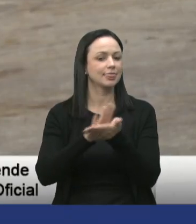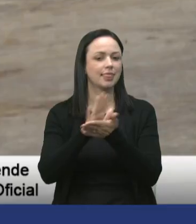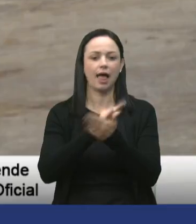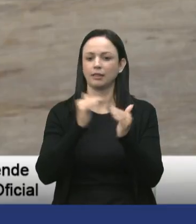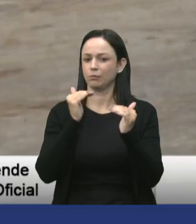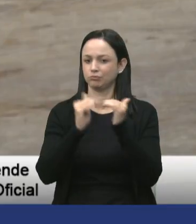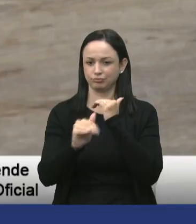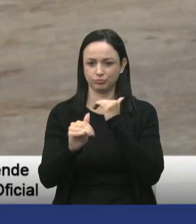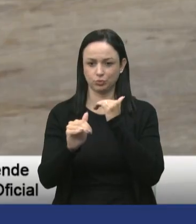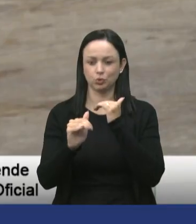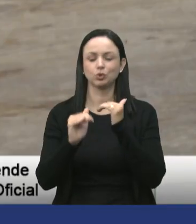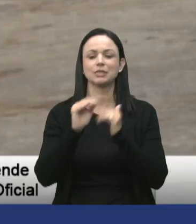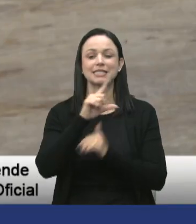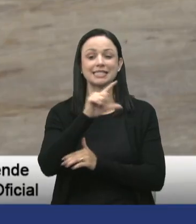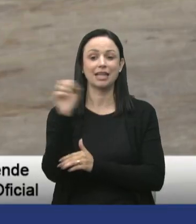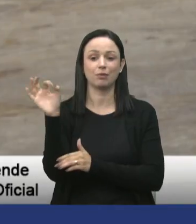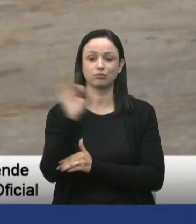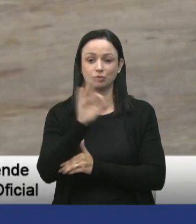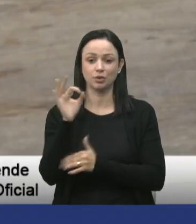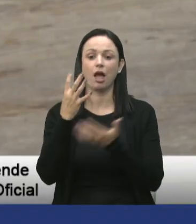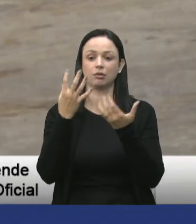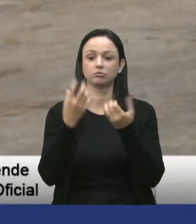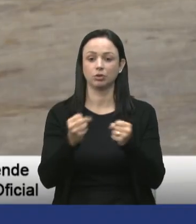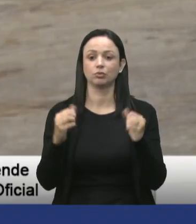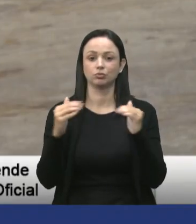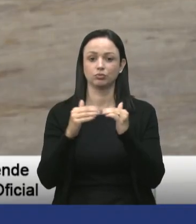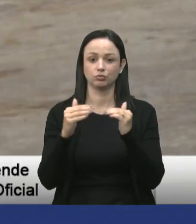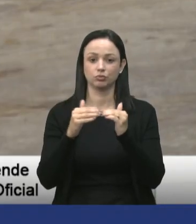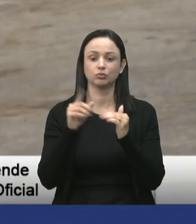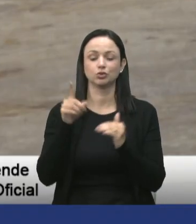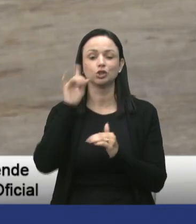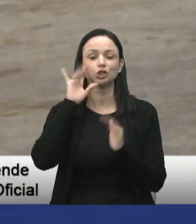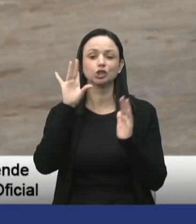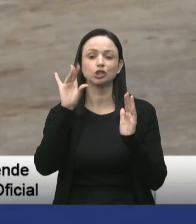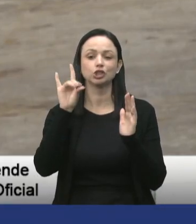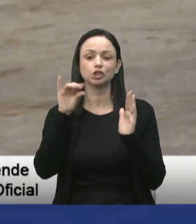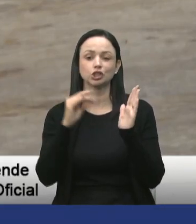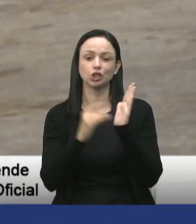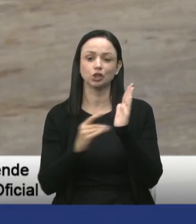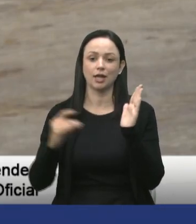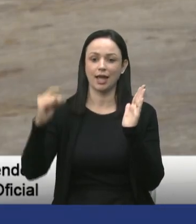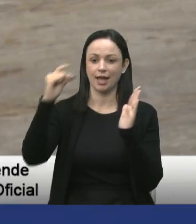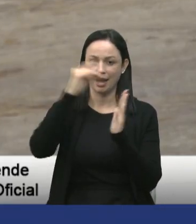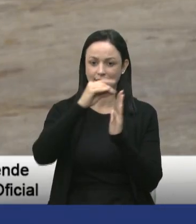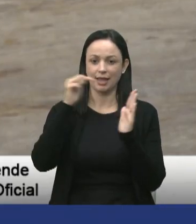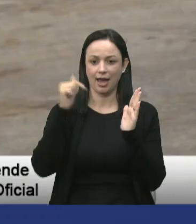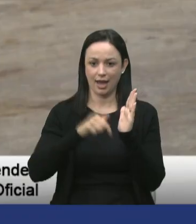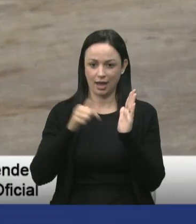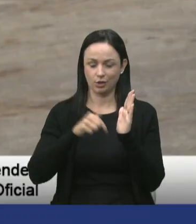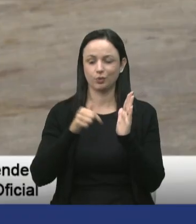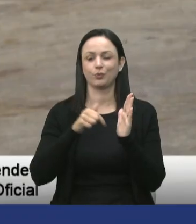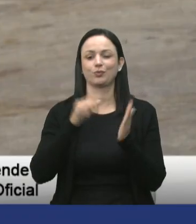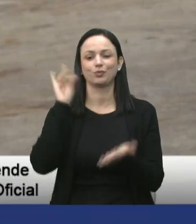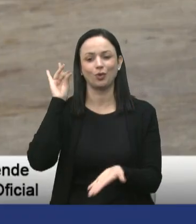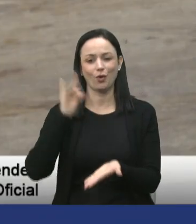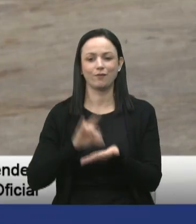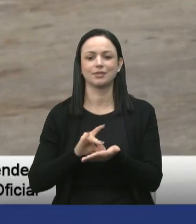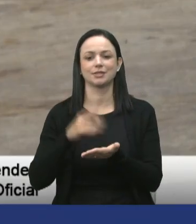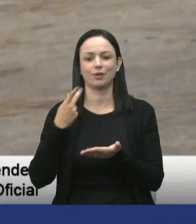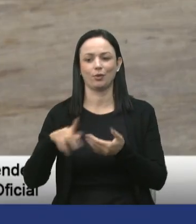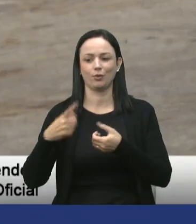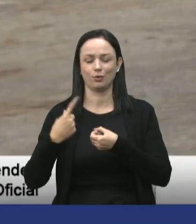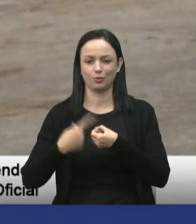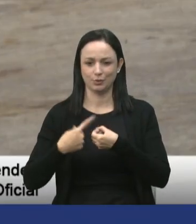discordância, todos concordaram com a instituição desta data no calendário oficial do